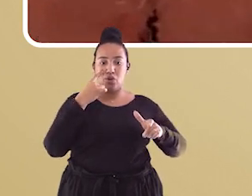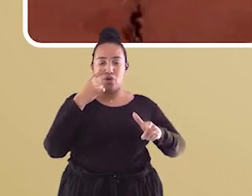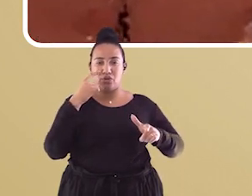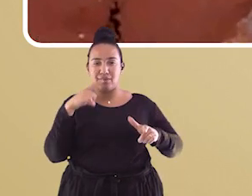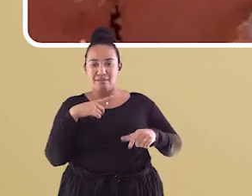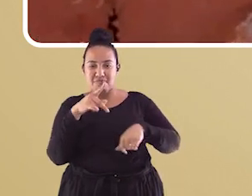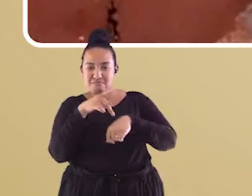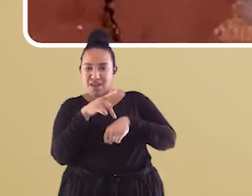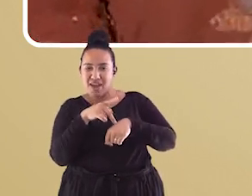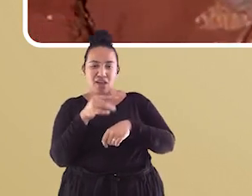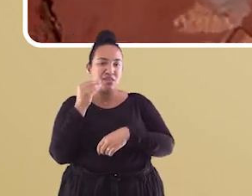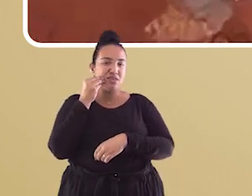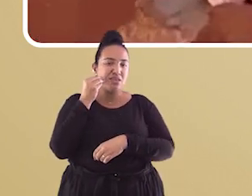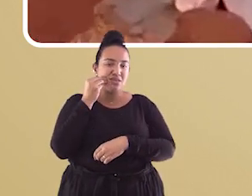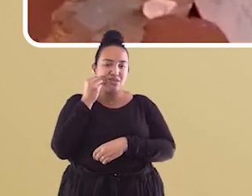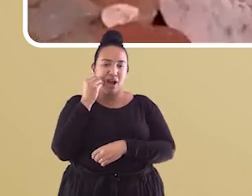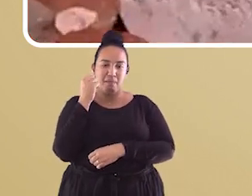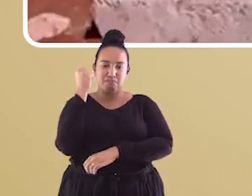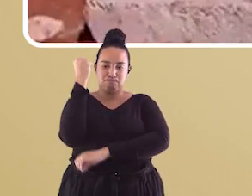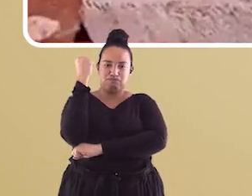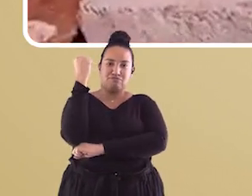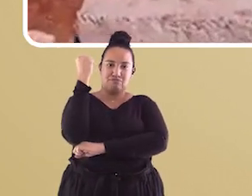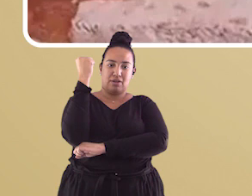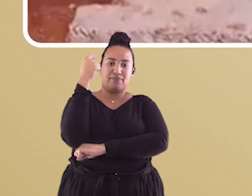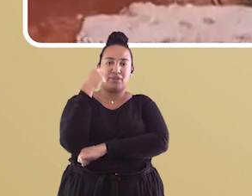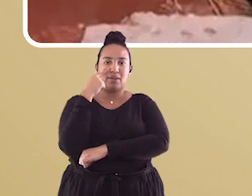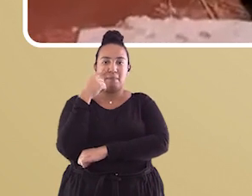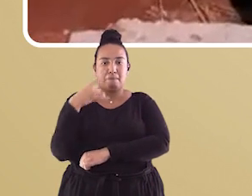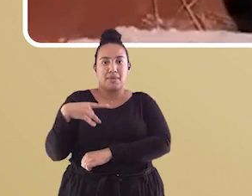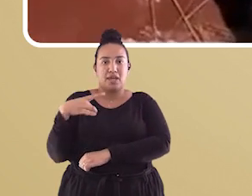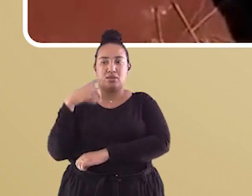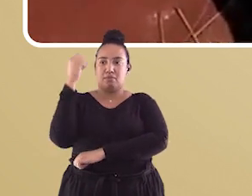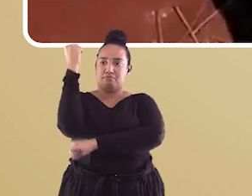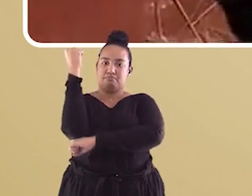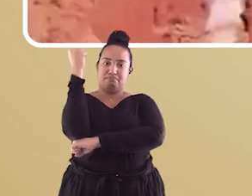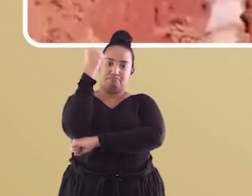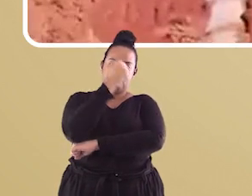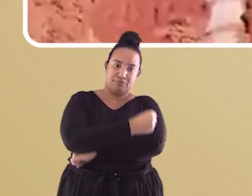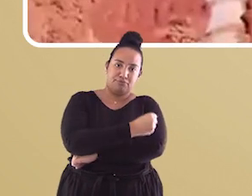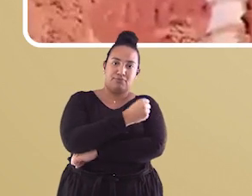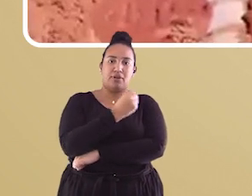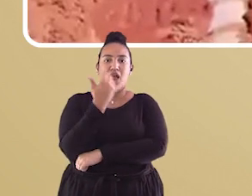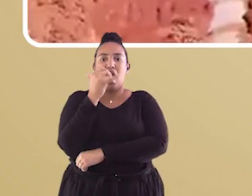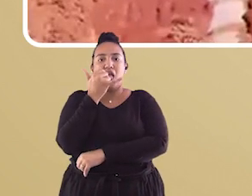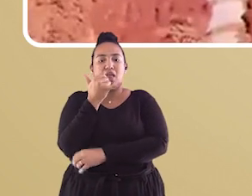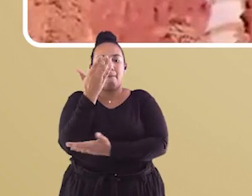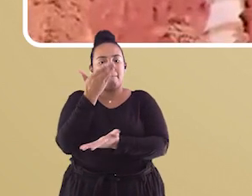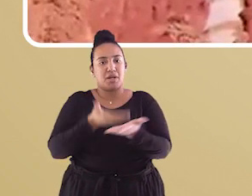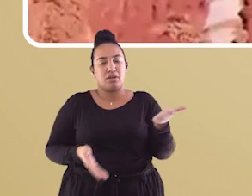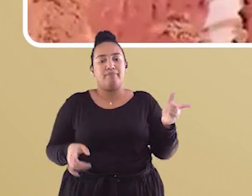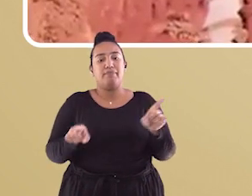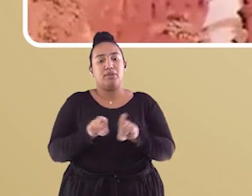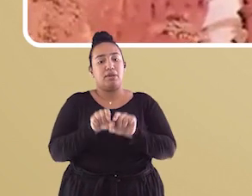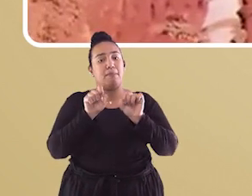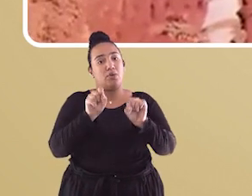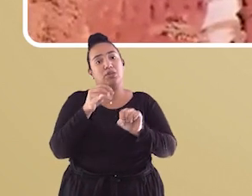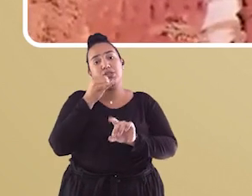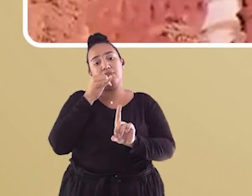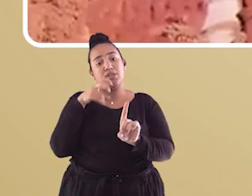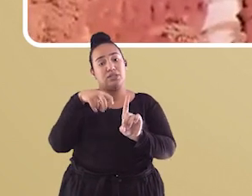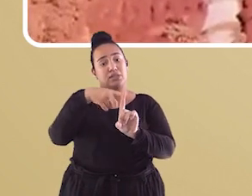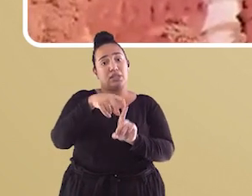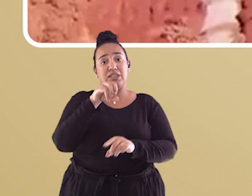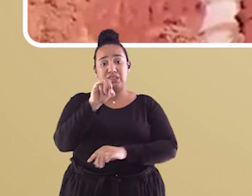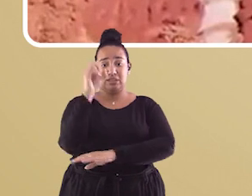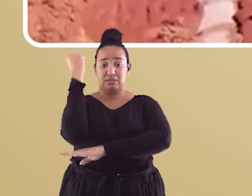coisas, né, para tentar segurar, vocês têm medo de que caia e aí atinja também a rede elétrica de vocês, né? Sendo que pode causar até acidente, né? Porque se esse poste vinha cair em cima